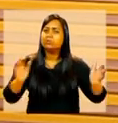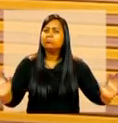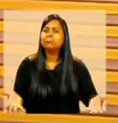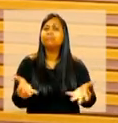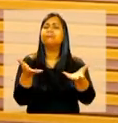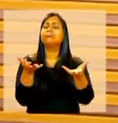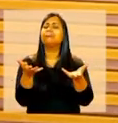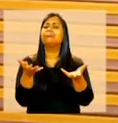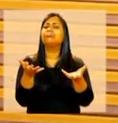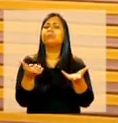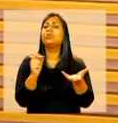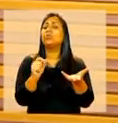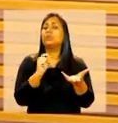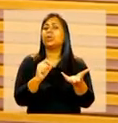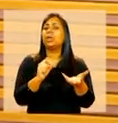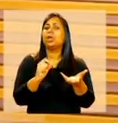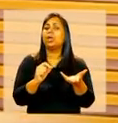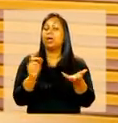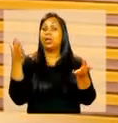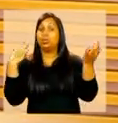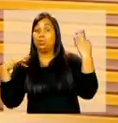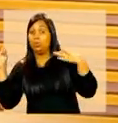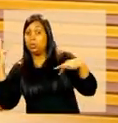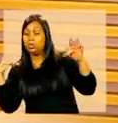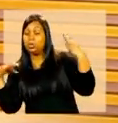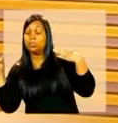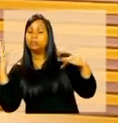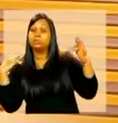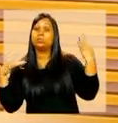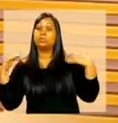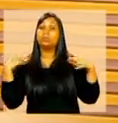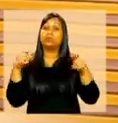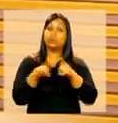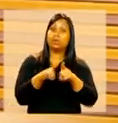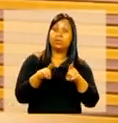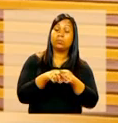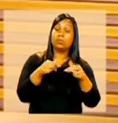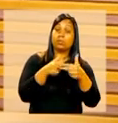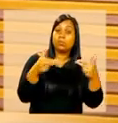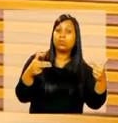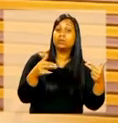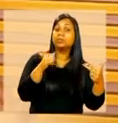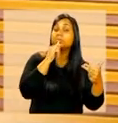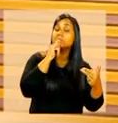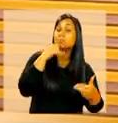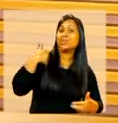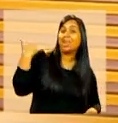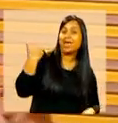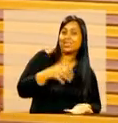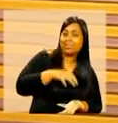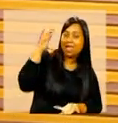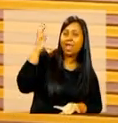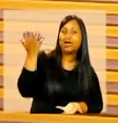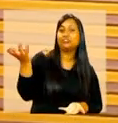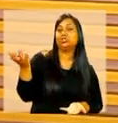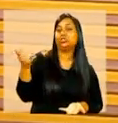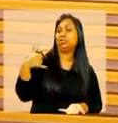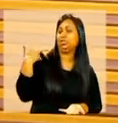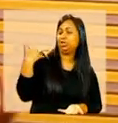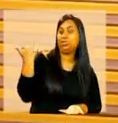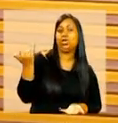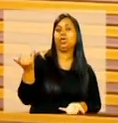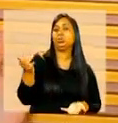estão atrelando o turismo a uma questão mais atenta com a questão, por exemplo, da idade,